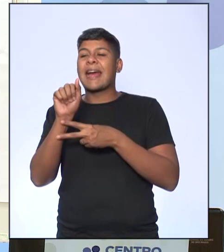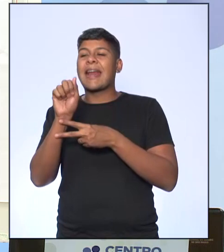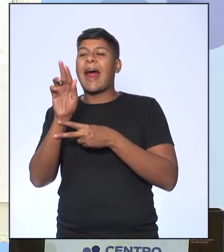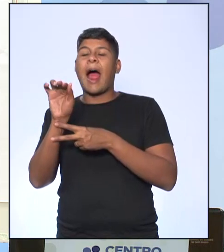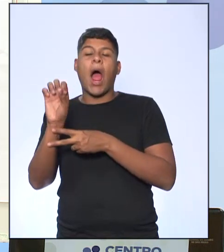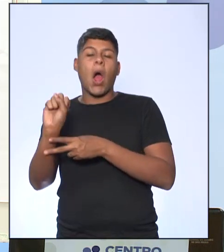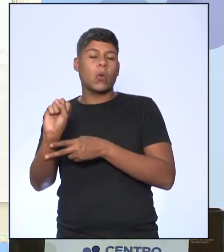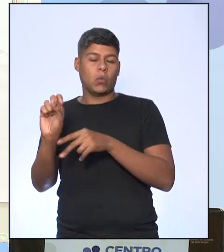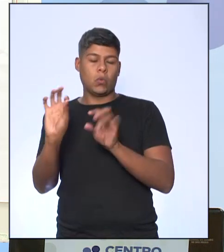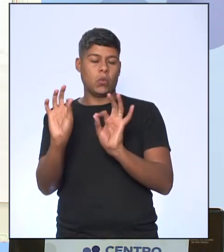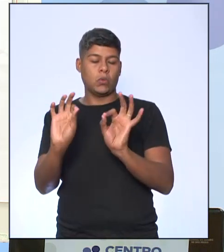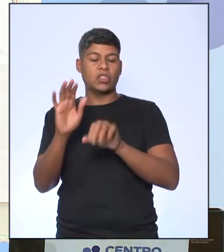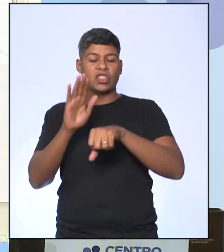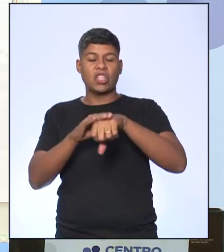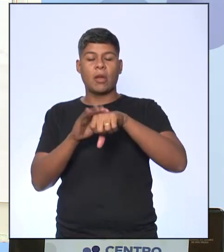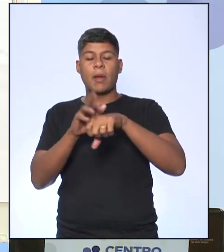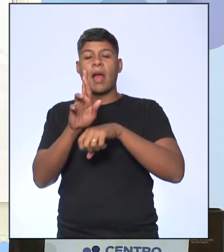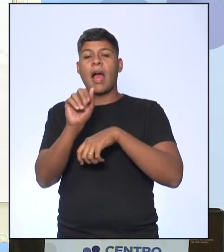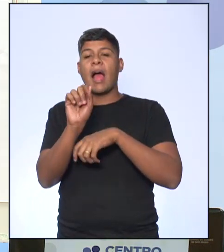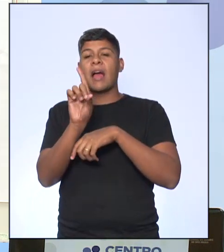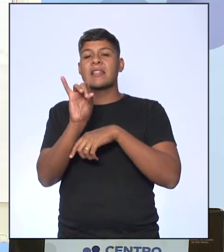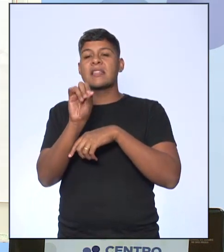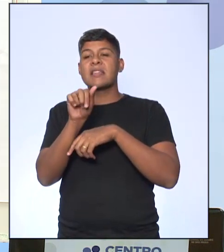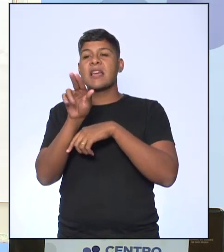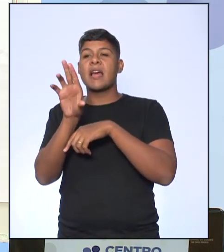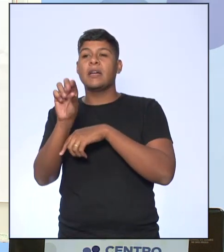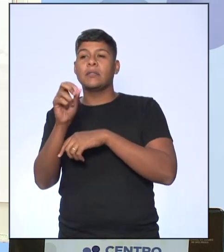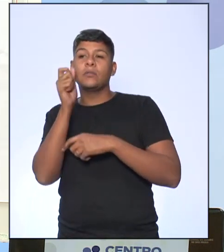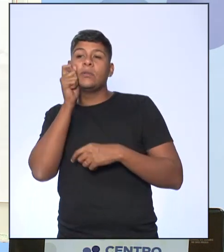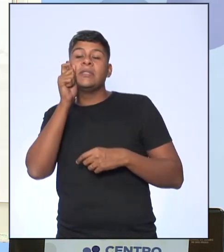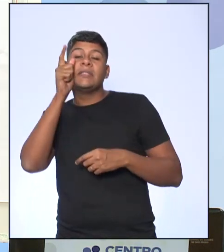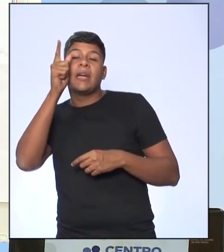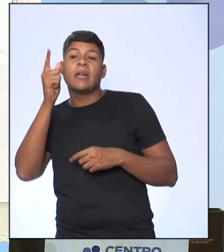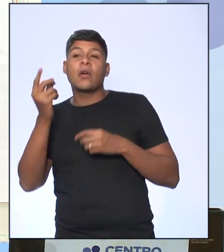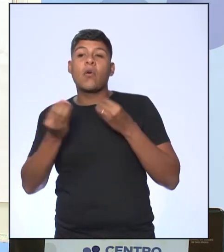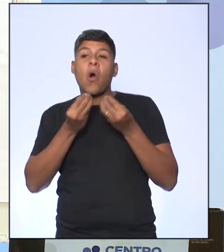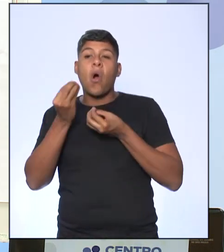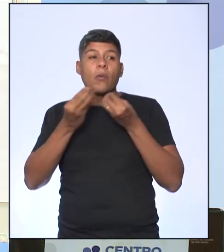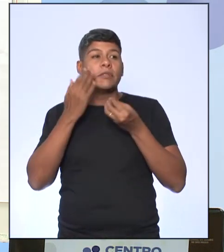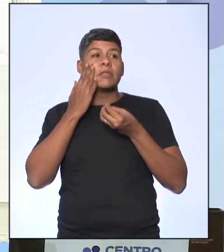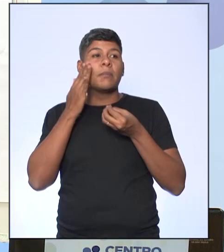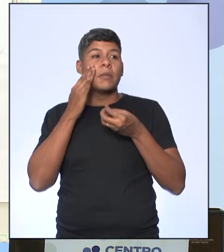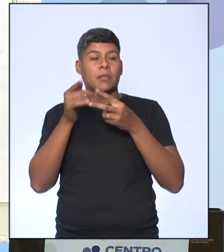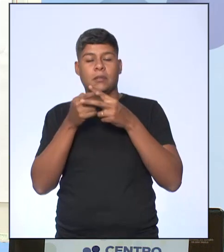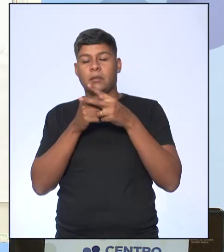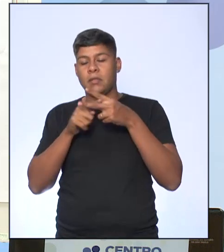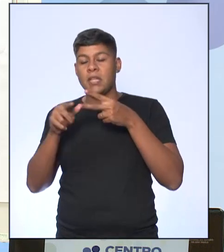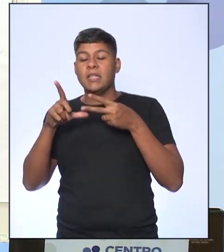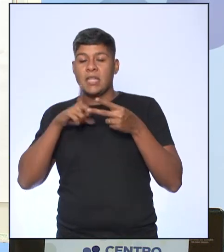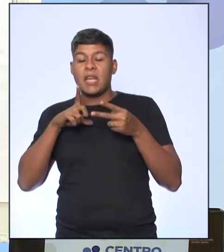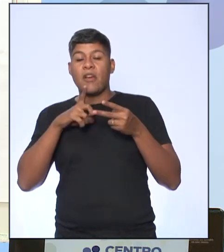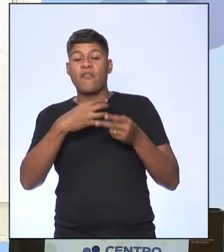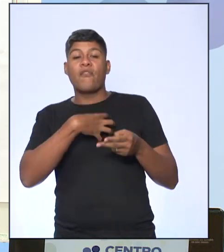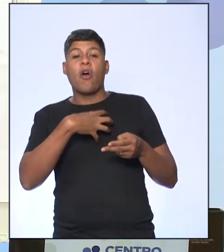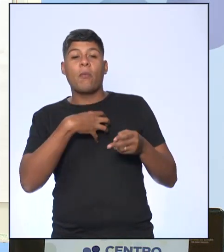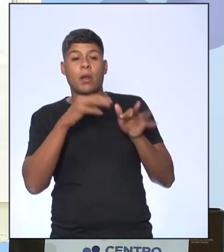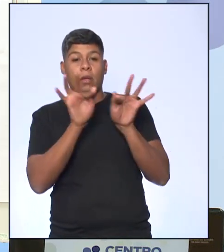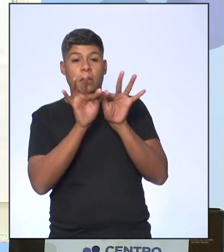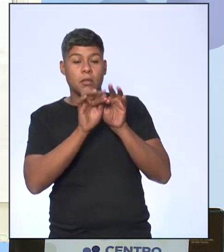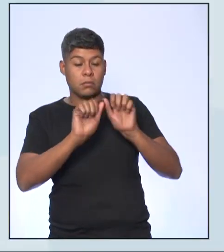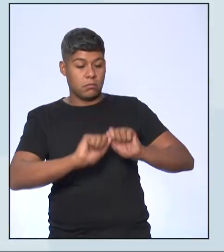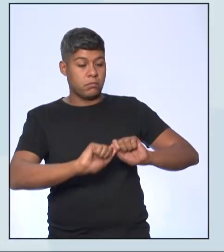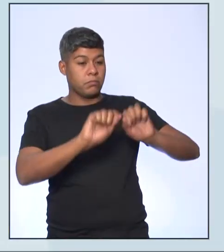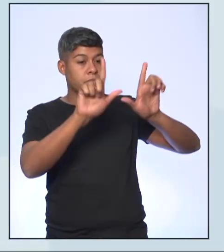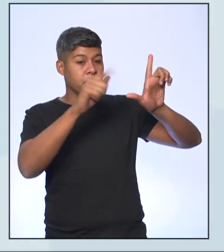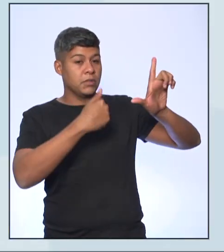medir no que a gente chama de radiano. Então, eu vou na ideia. Como que eu posso medir isso? Tem uma forma. Olha na tela de vocês